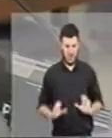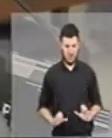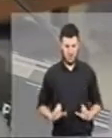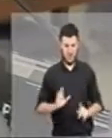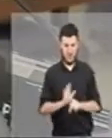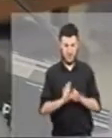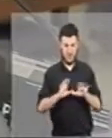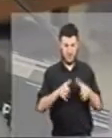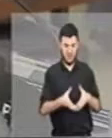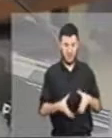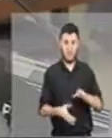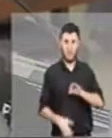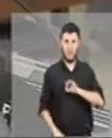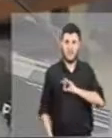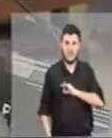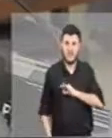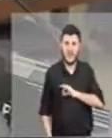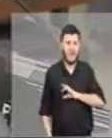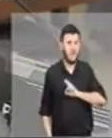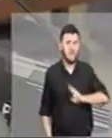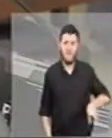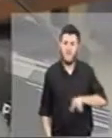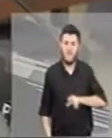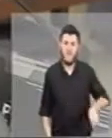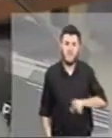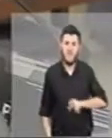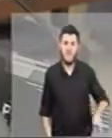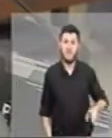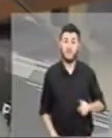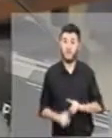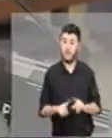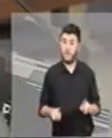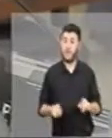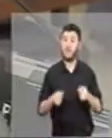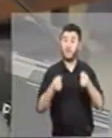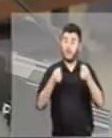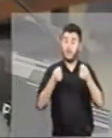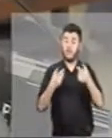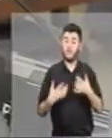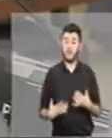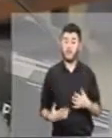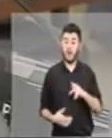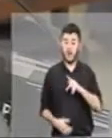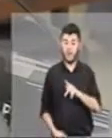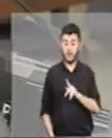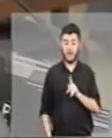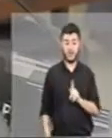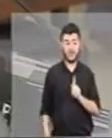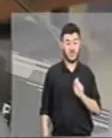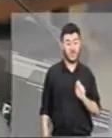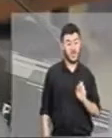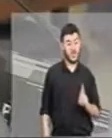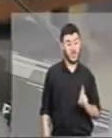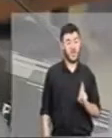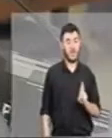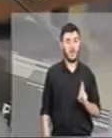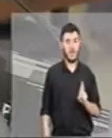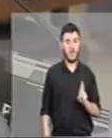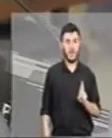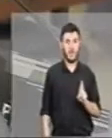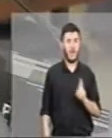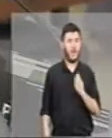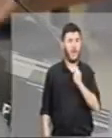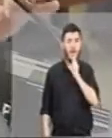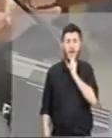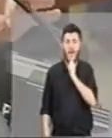este assunto. E como a Procuradora-Geral assentou, nem a Procuradoria da República ainda se